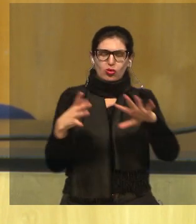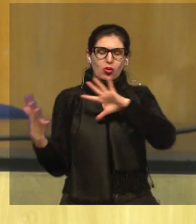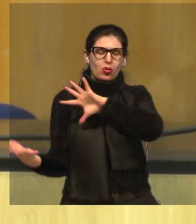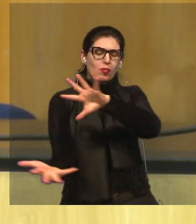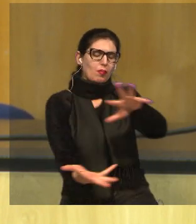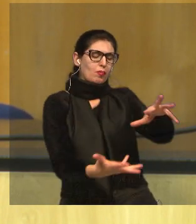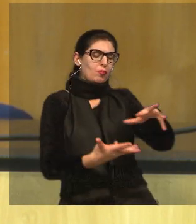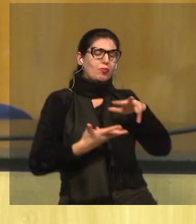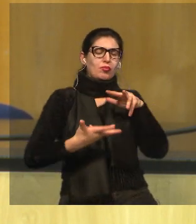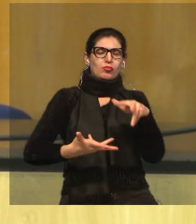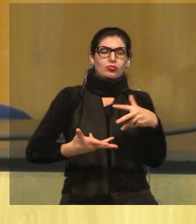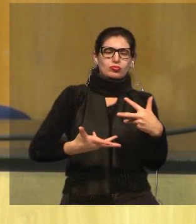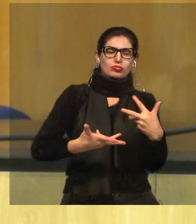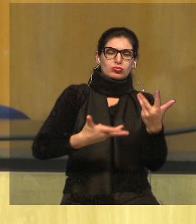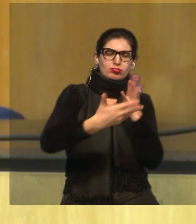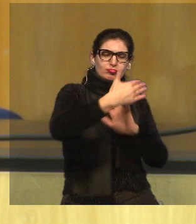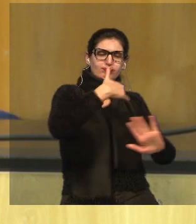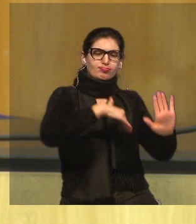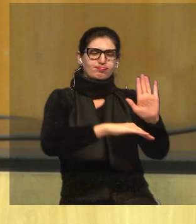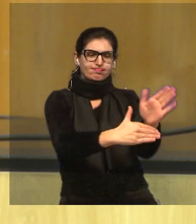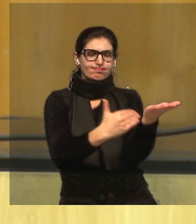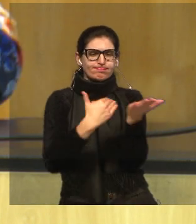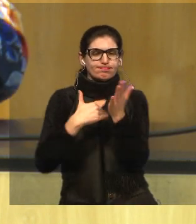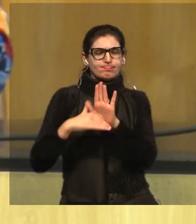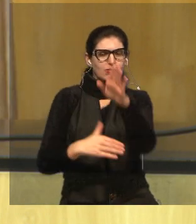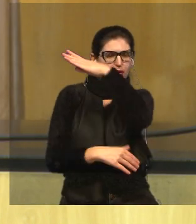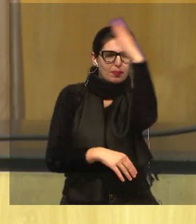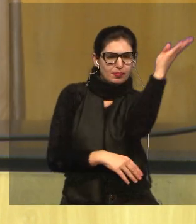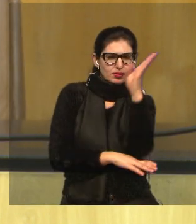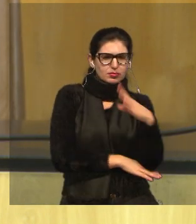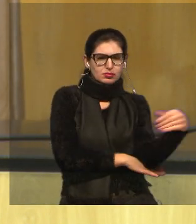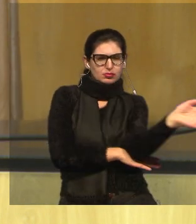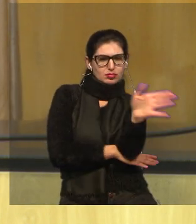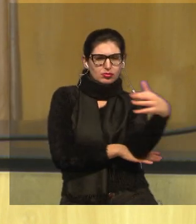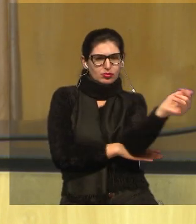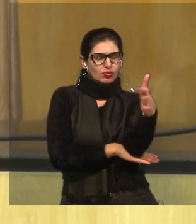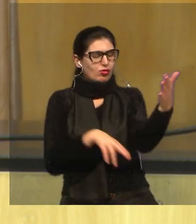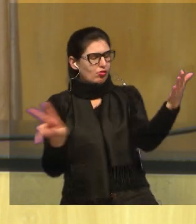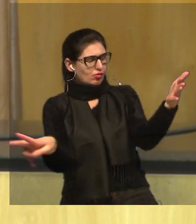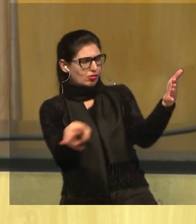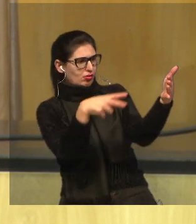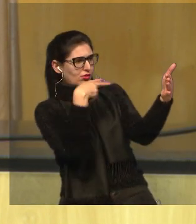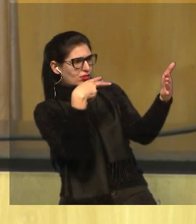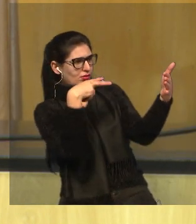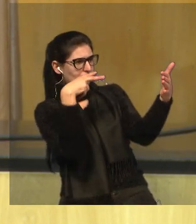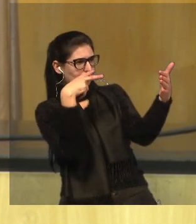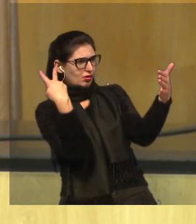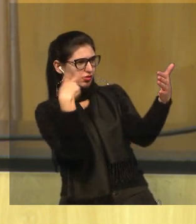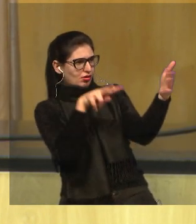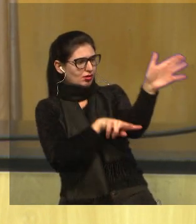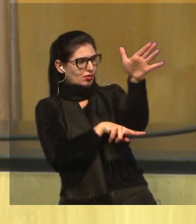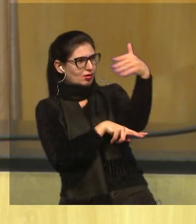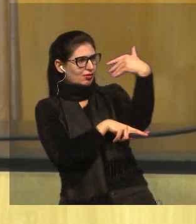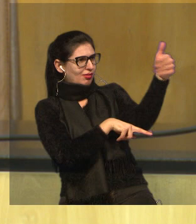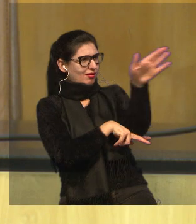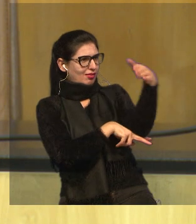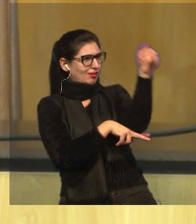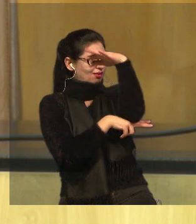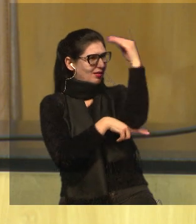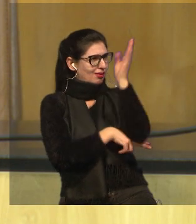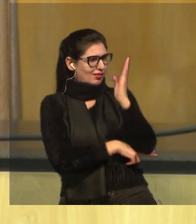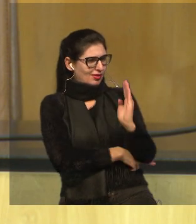podia despertar. E o Brasil, era olhar para aquela figura da bandeira, era ter a garantia de que eu não estava sozinha,